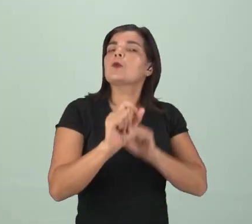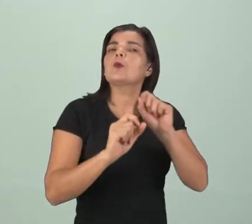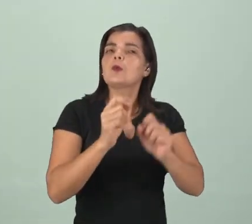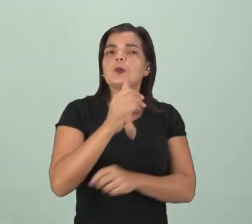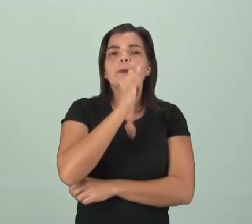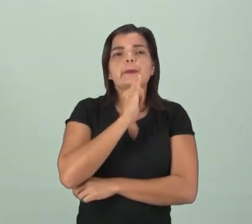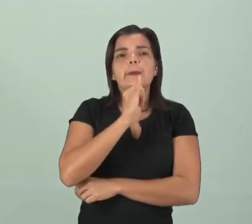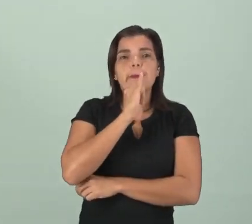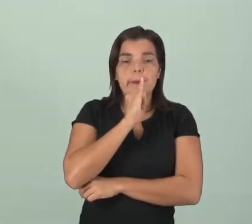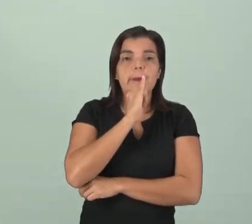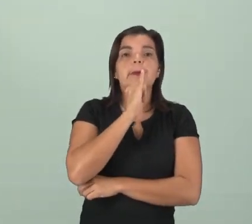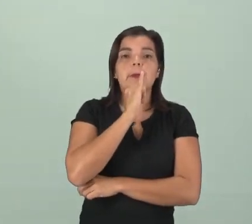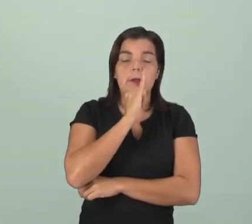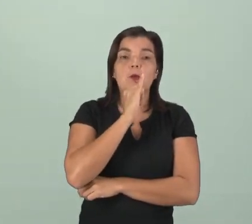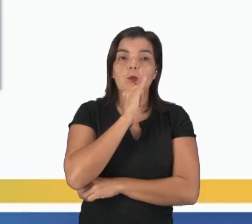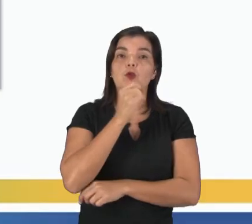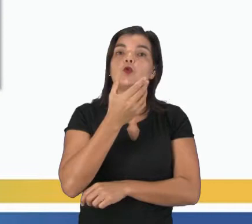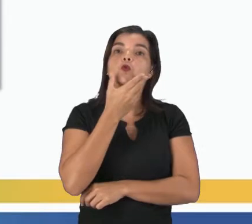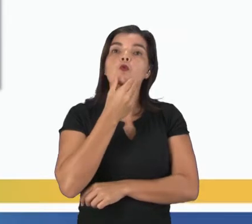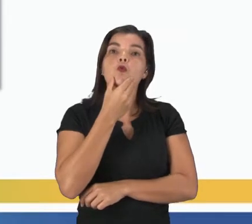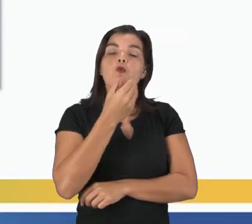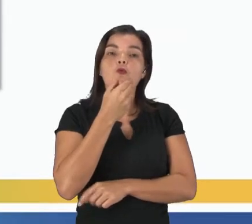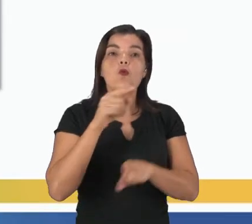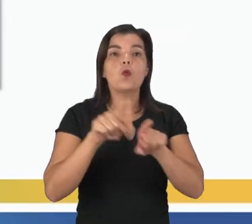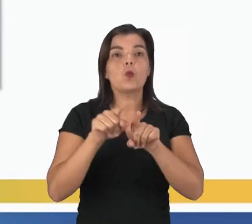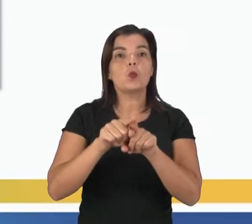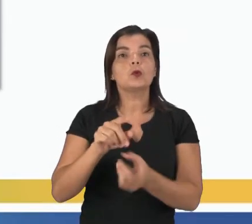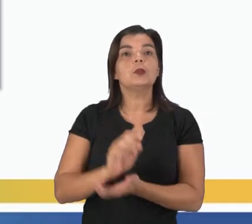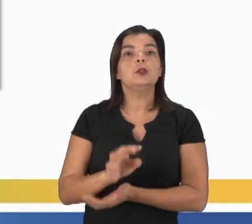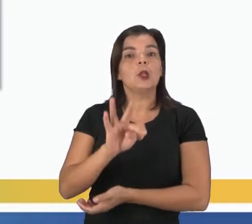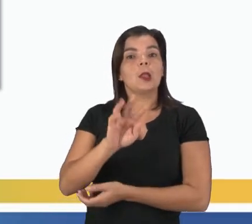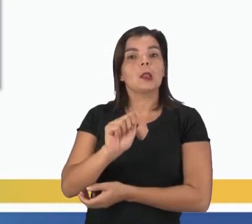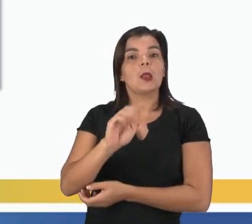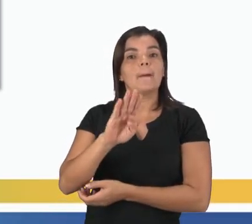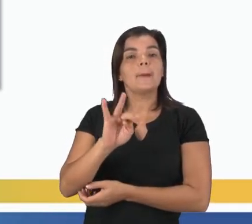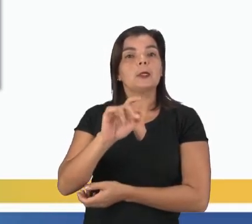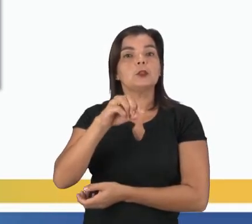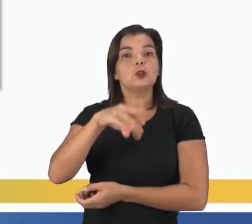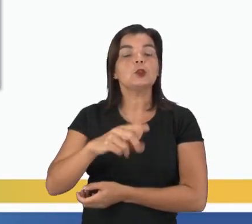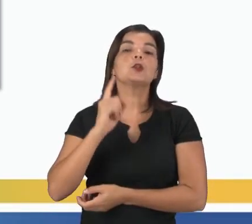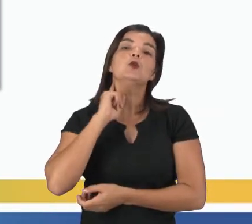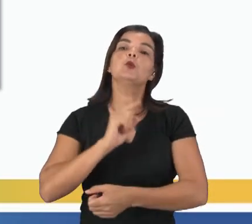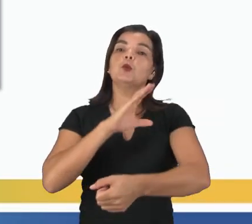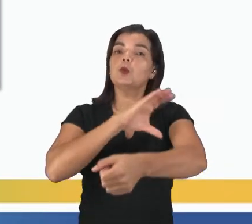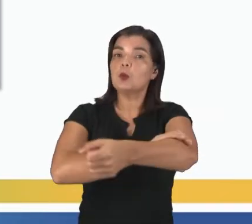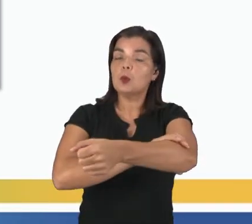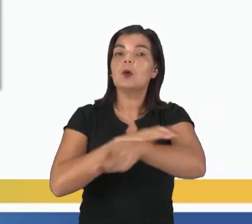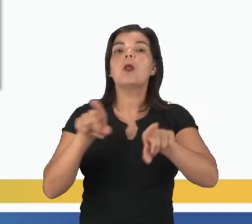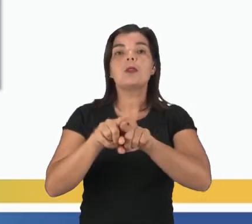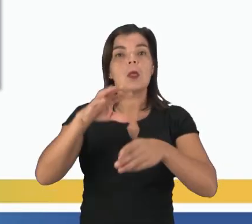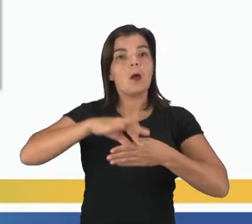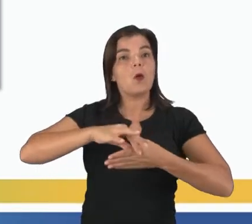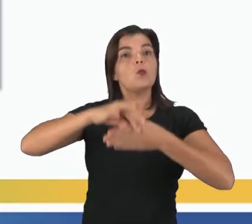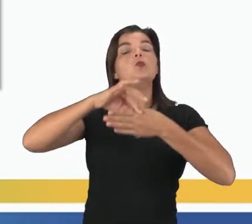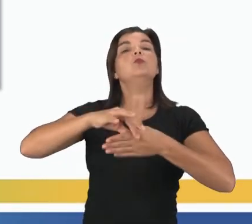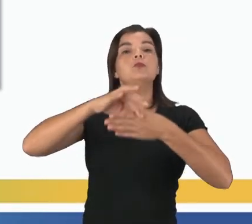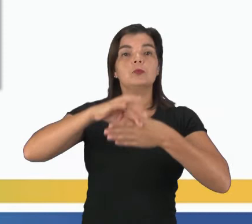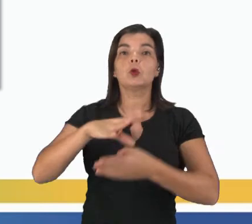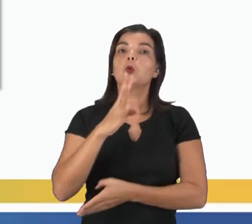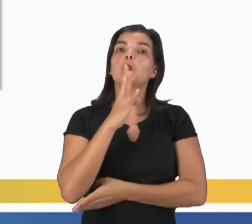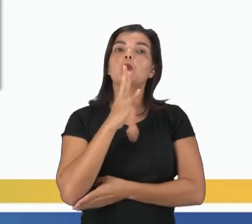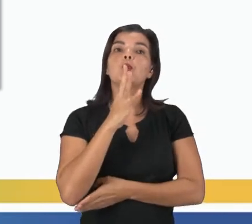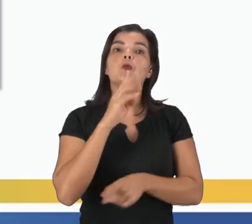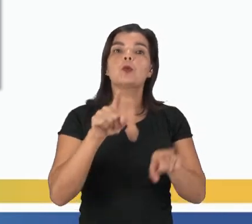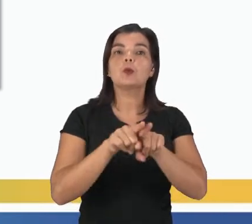o exemplo de um quilombo de Tabatinga, em Minas Gerais. Há uma liderança de lá, conhecida